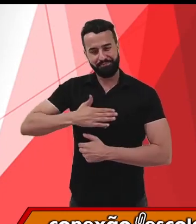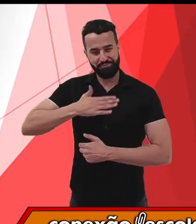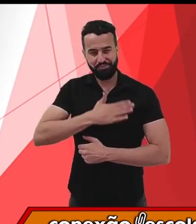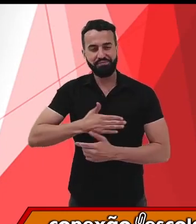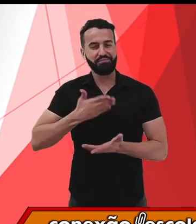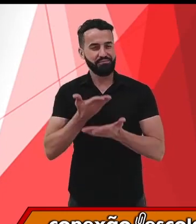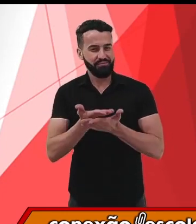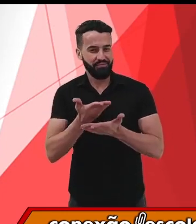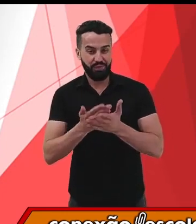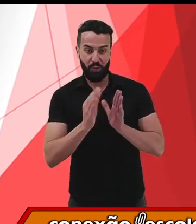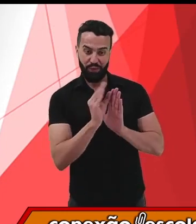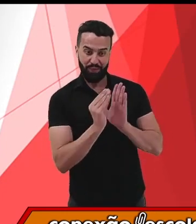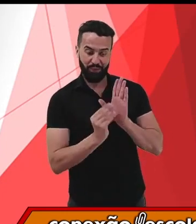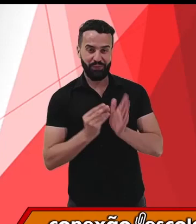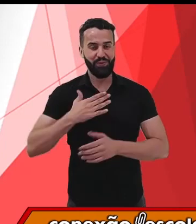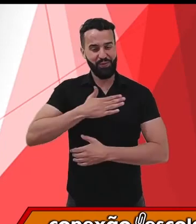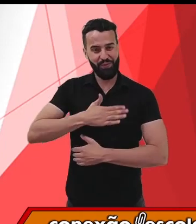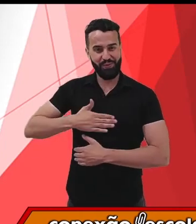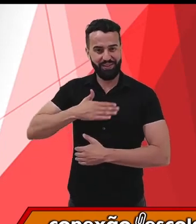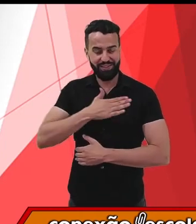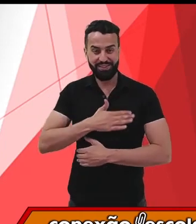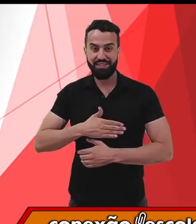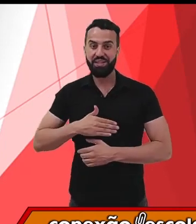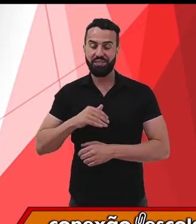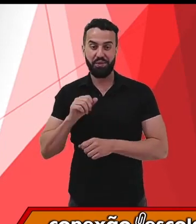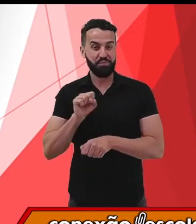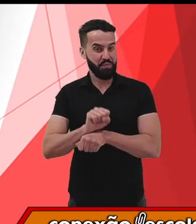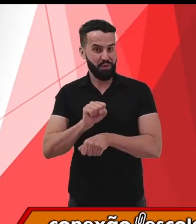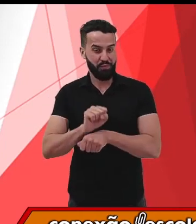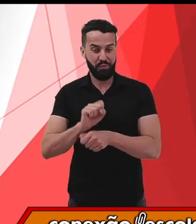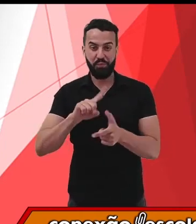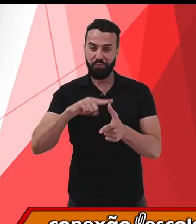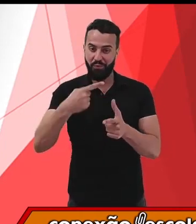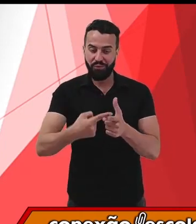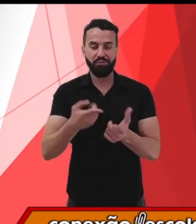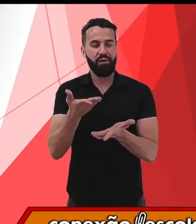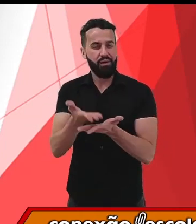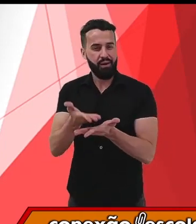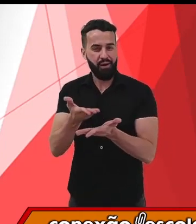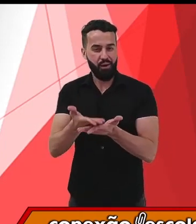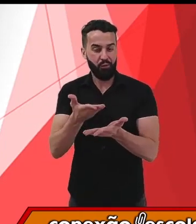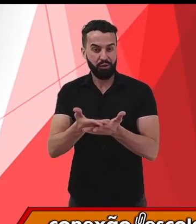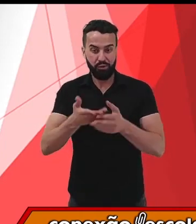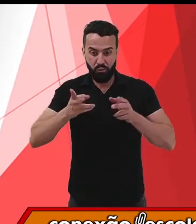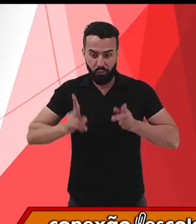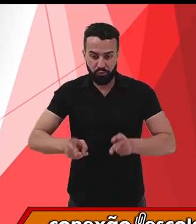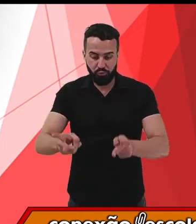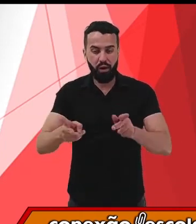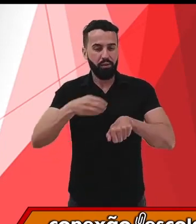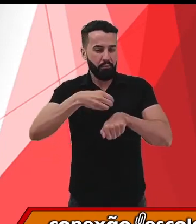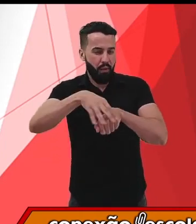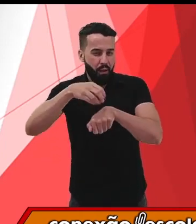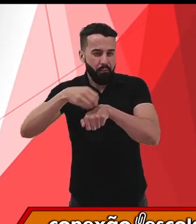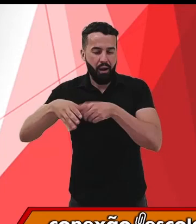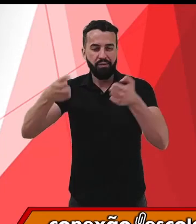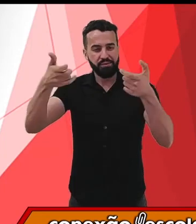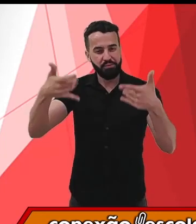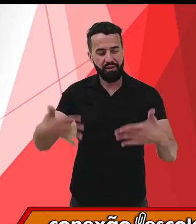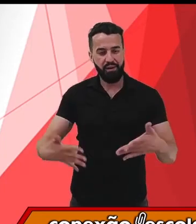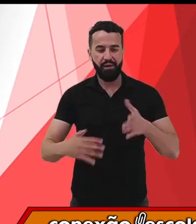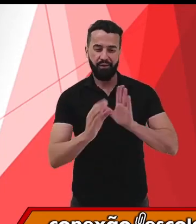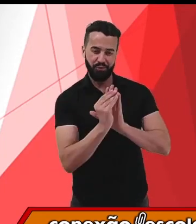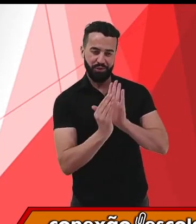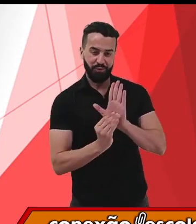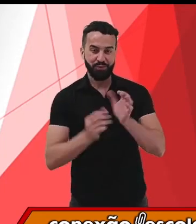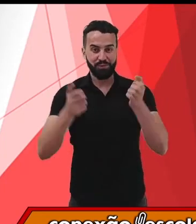deste conteúdo. Eu espero vocês num próximo encontro para darmos seguimento a essas estruturas, a estes conteúdos.